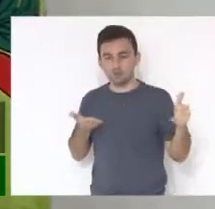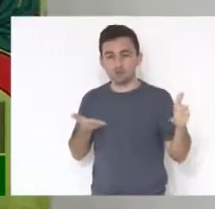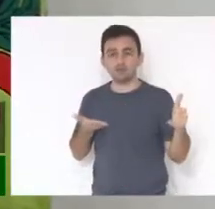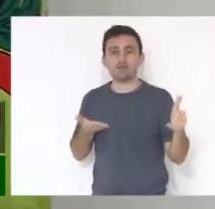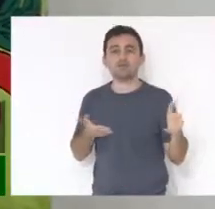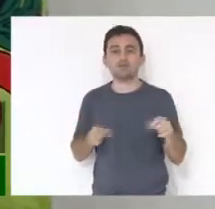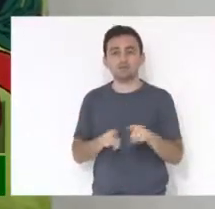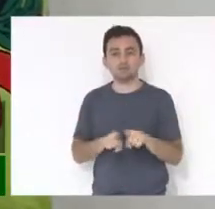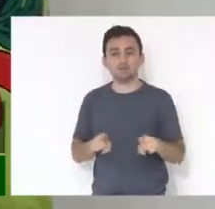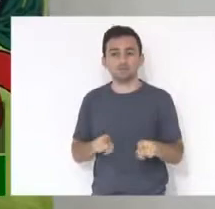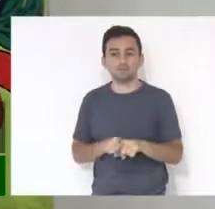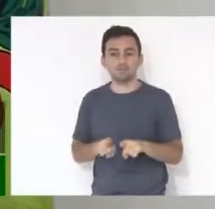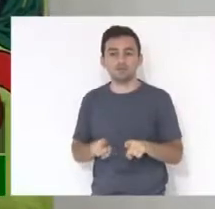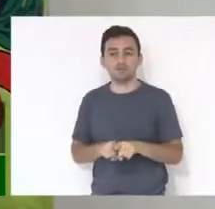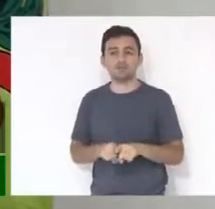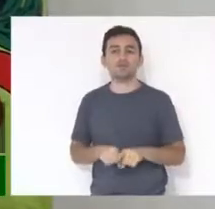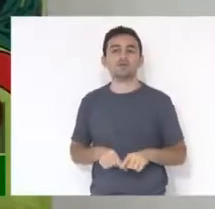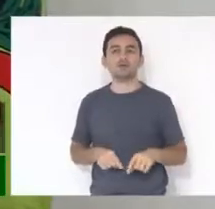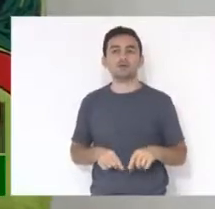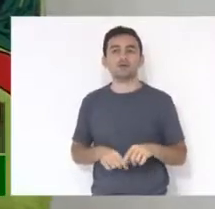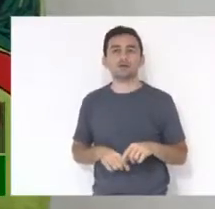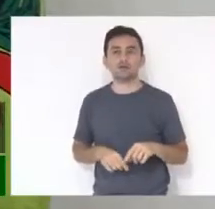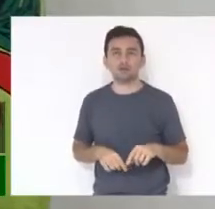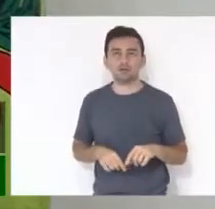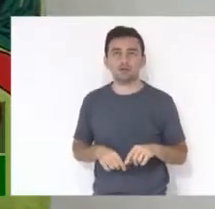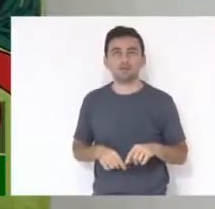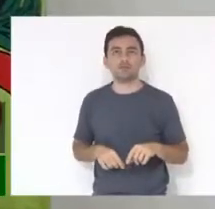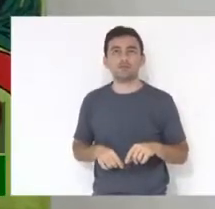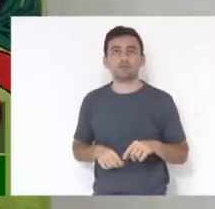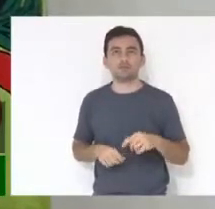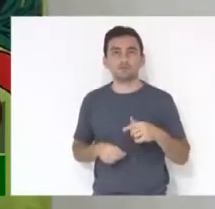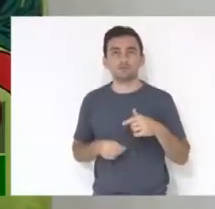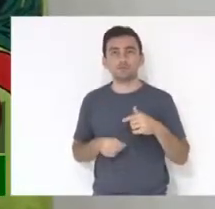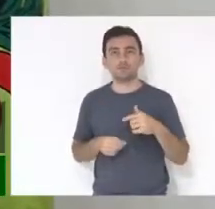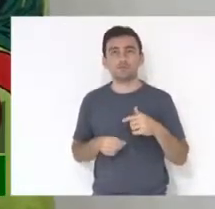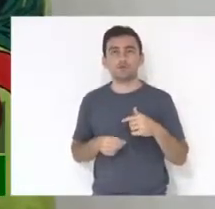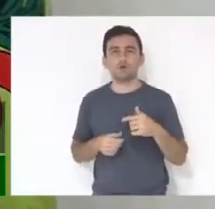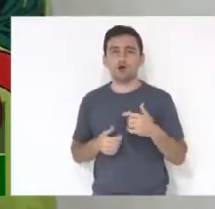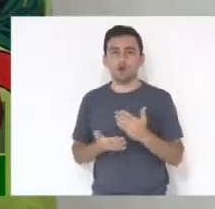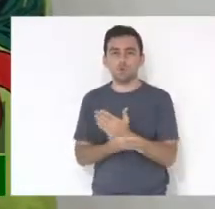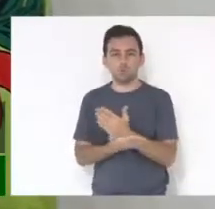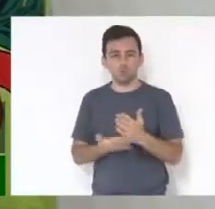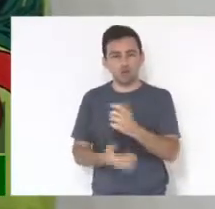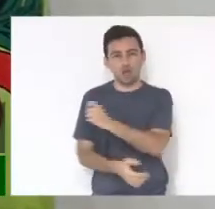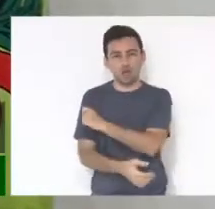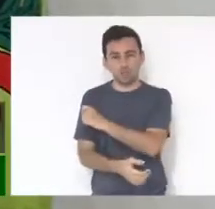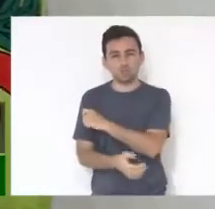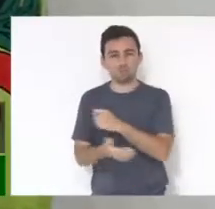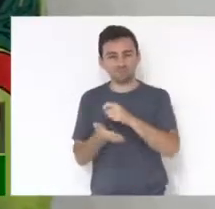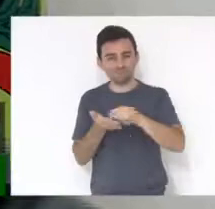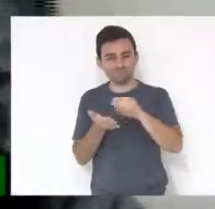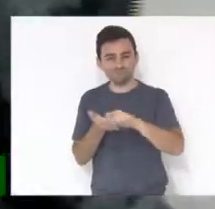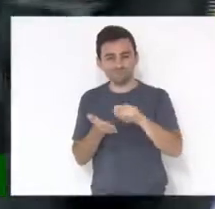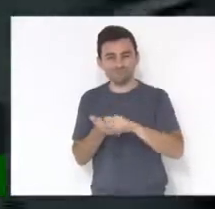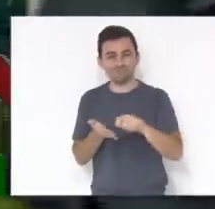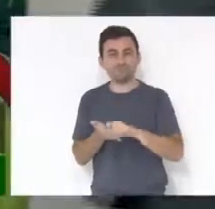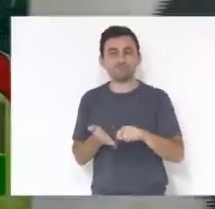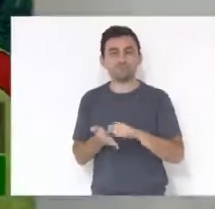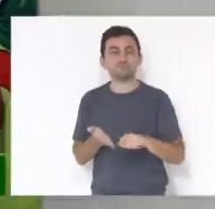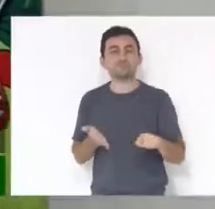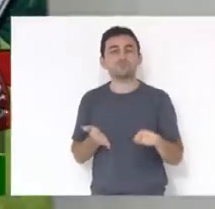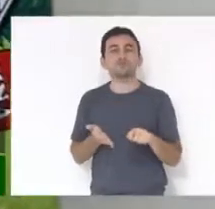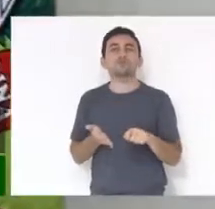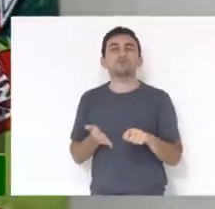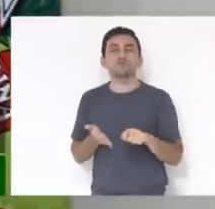é o que a gente poderia chamar de uma guerra química. Segundo alguns amigos meus que escreveram um livro chamado